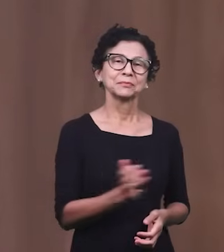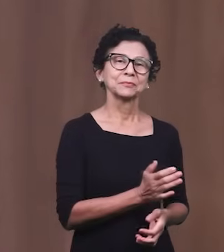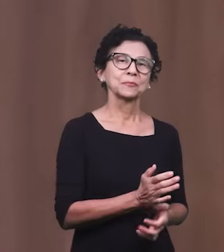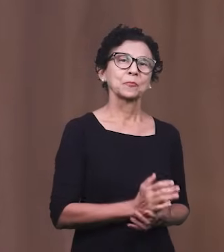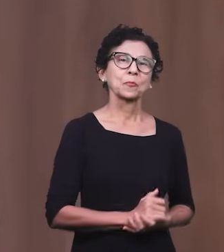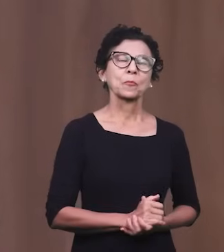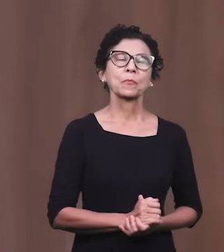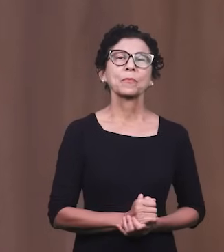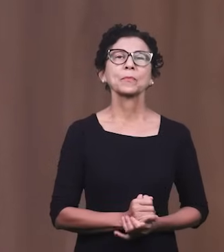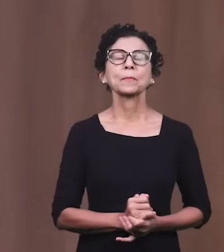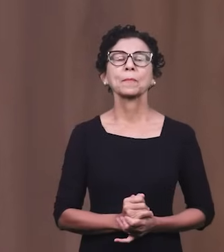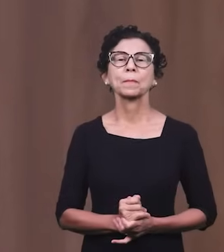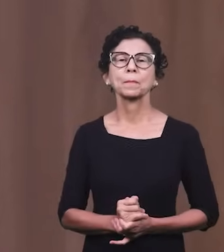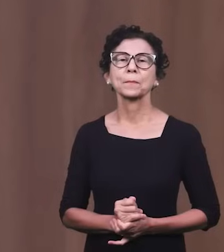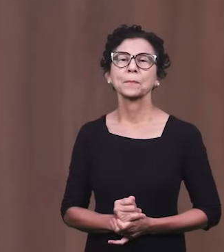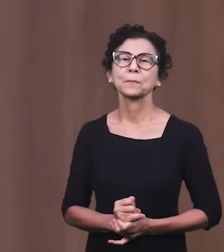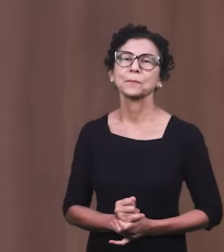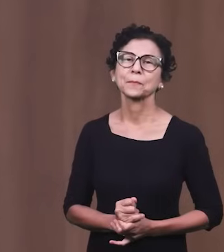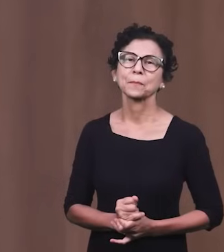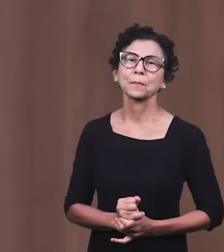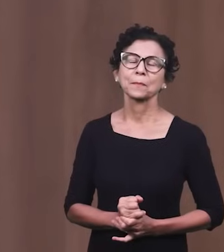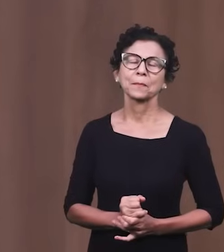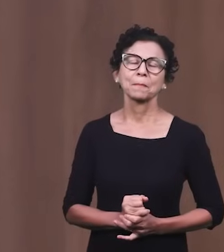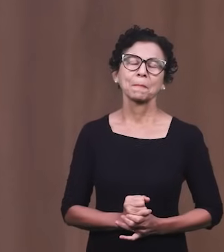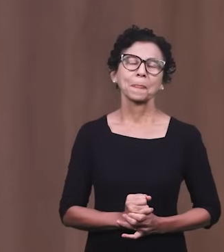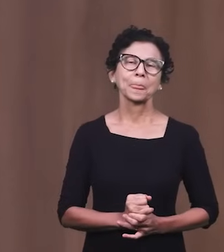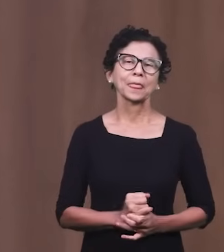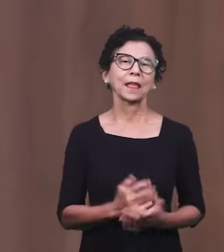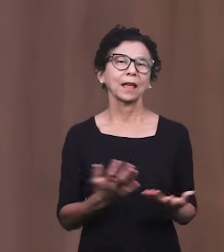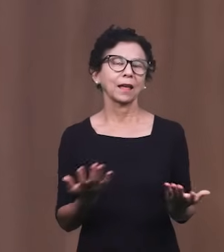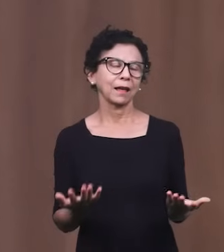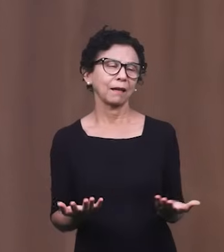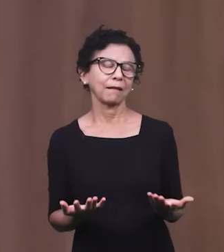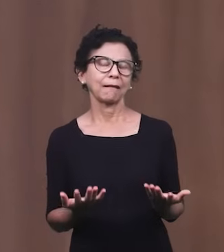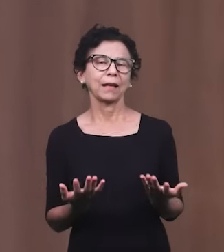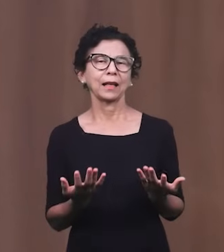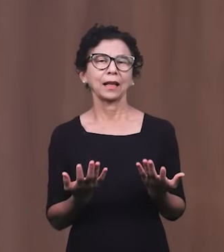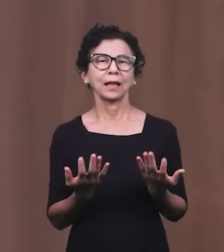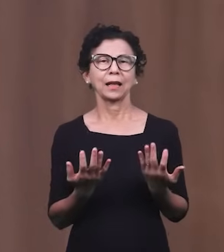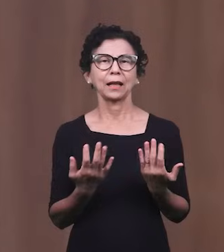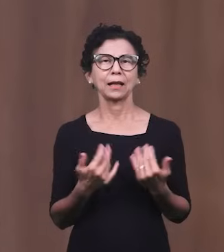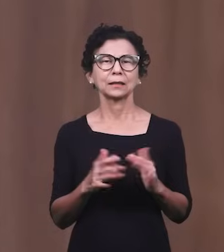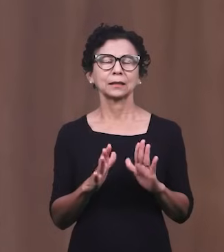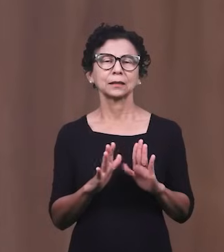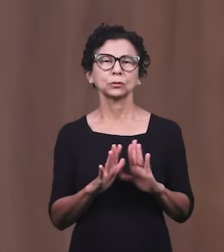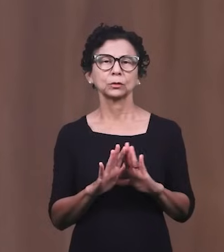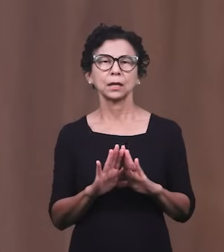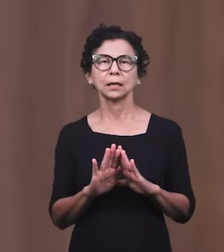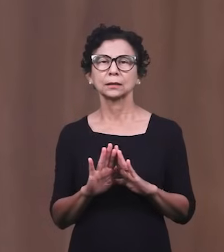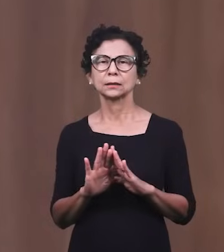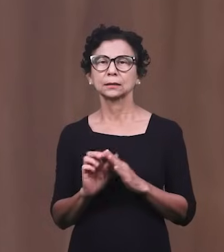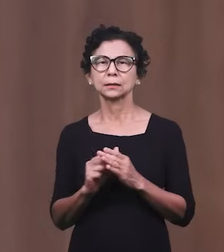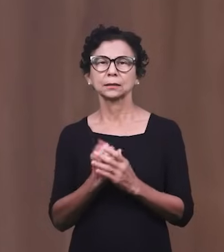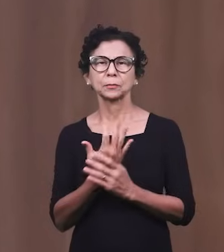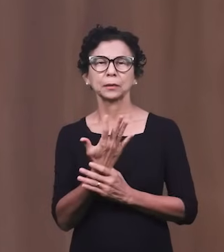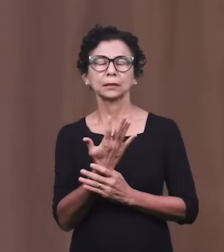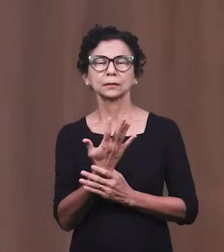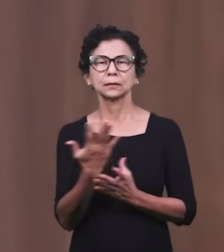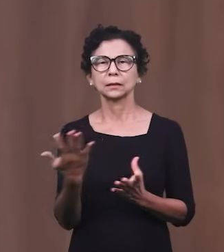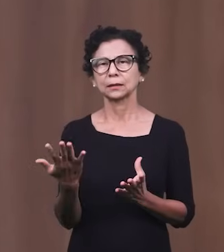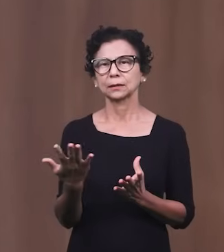né e em relação a a Agora falando das plantas especificamente as plantas vasculares